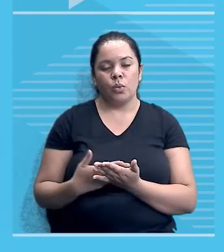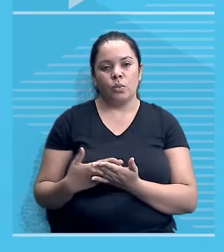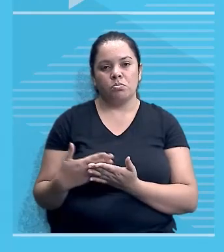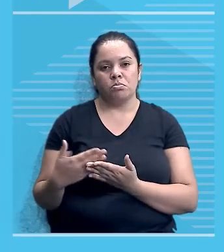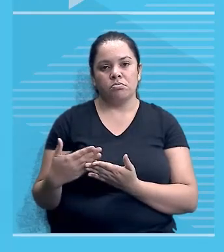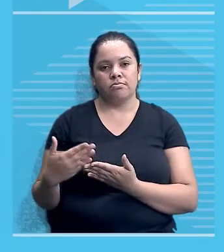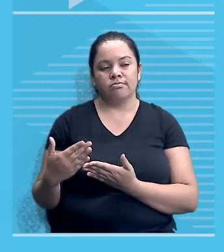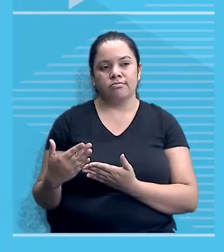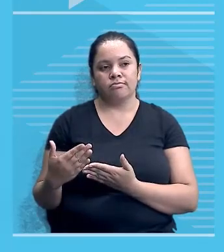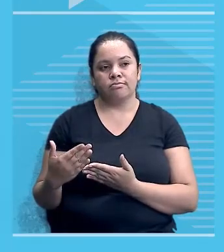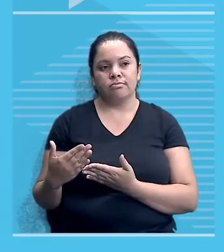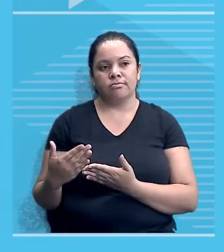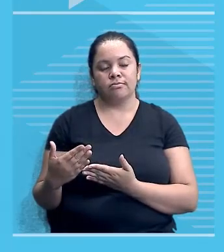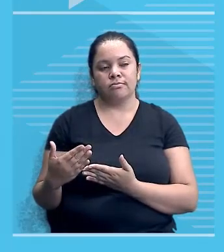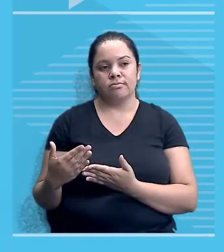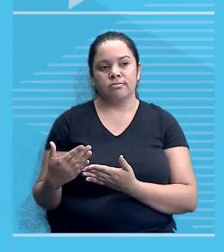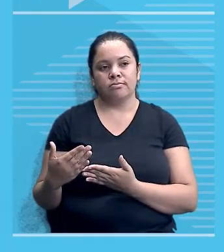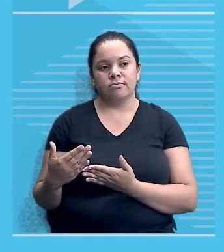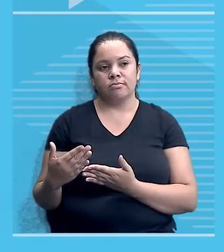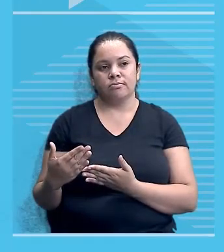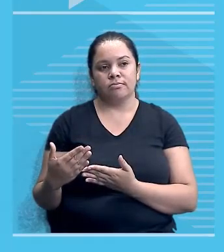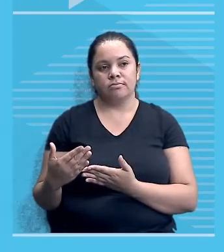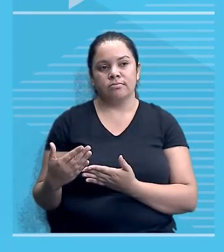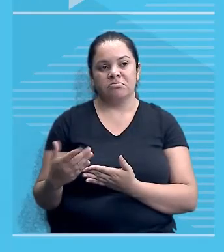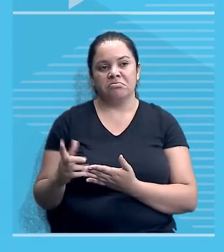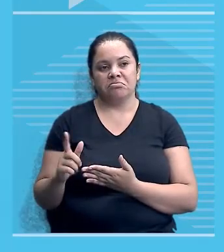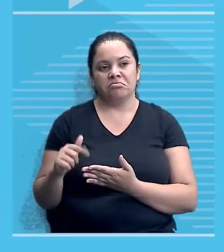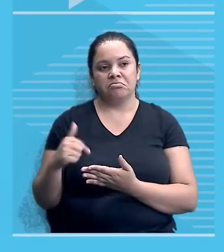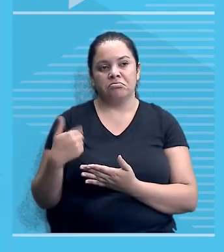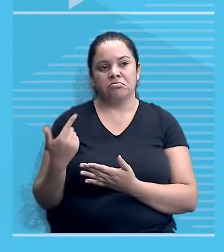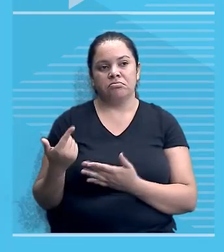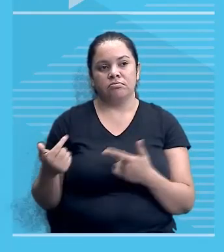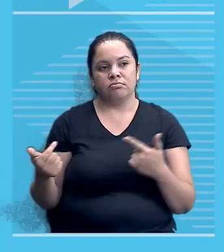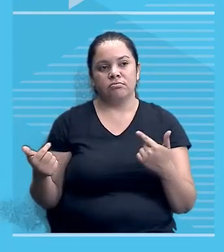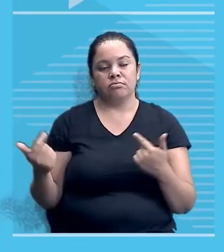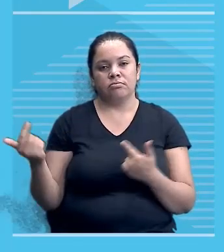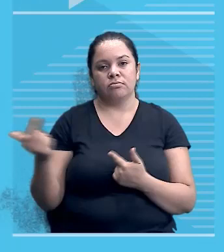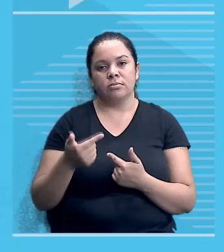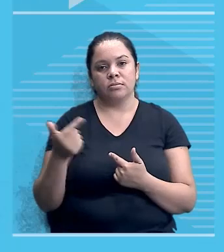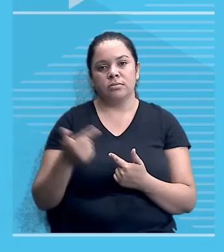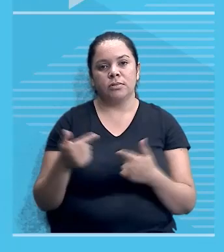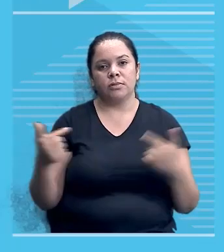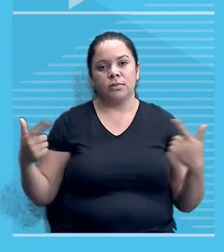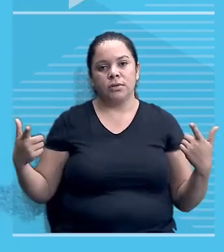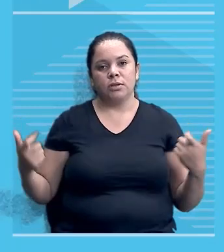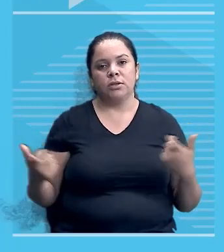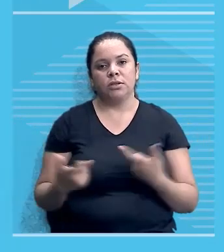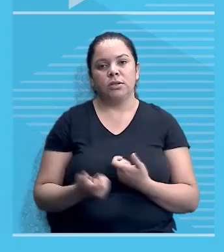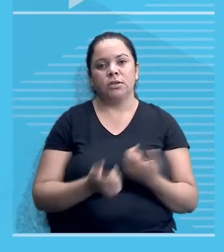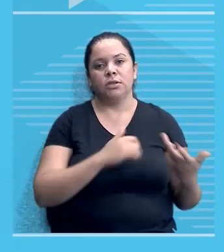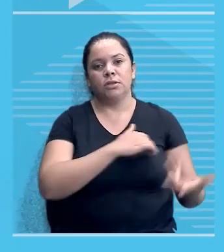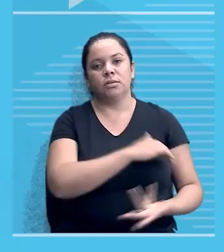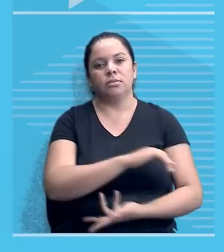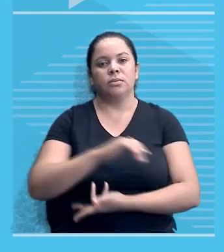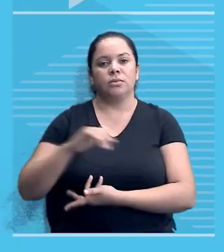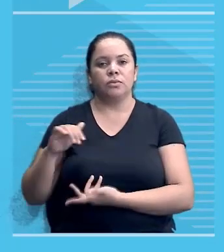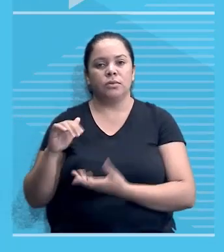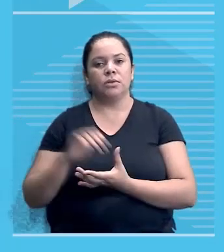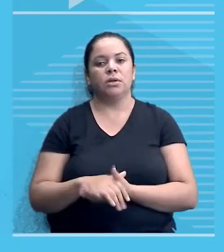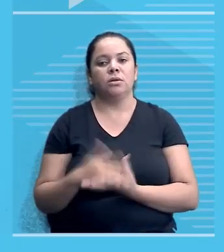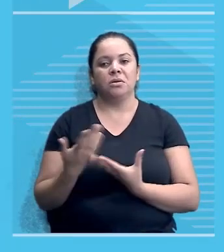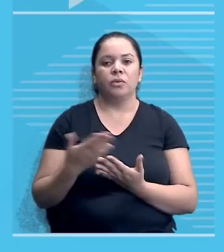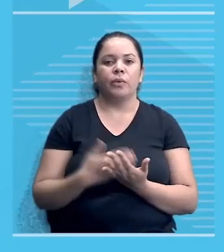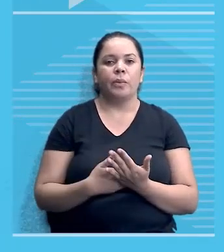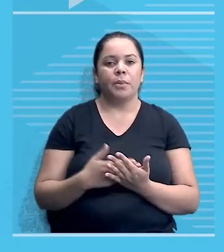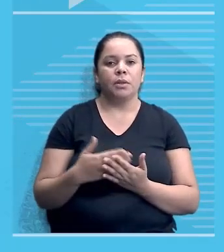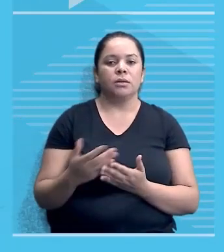intensificou-se mais após a Segunda Guerra Mundial né aí foi que essa urbanização ela intensificou-se mesmo né